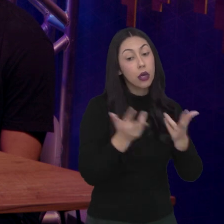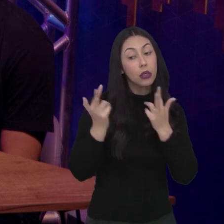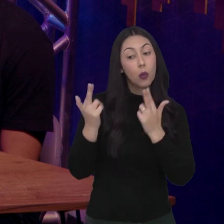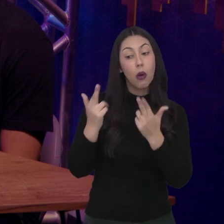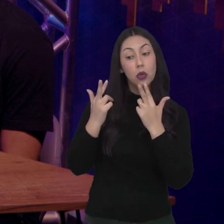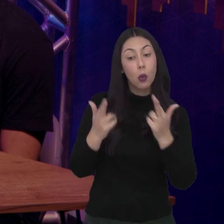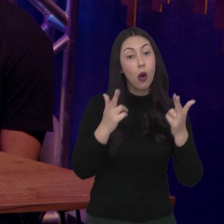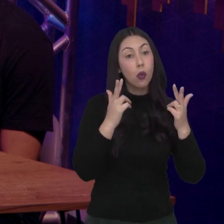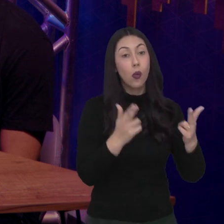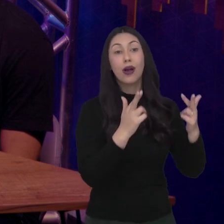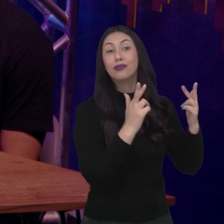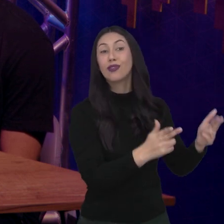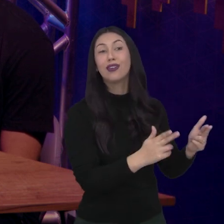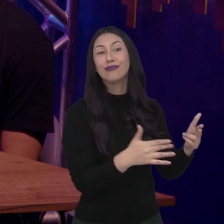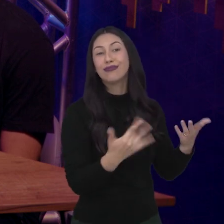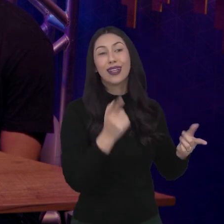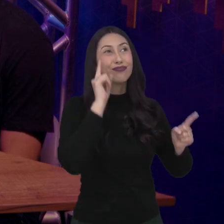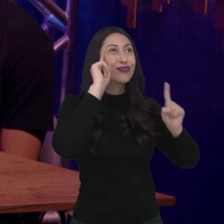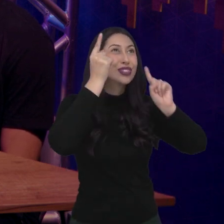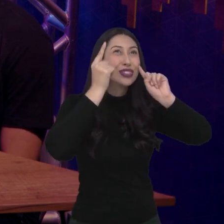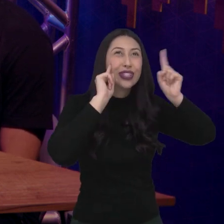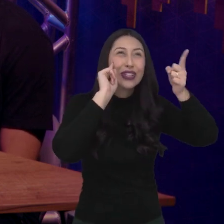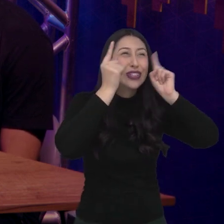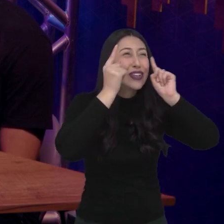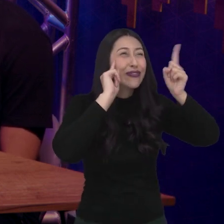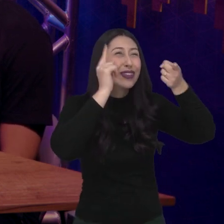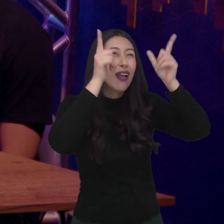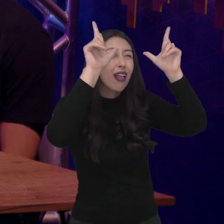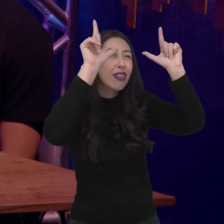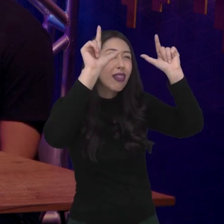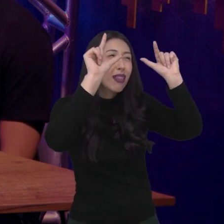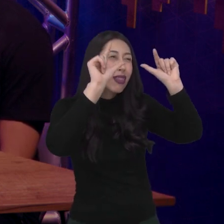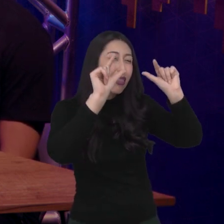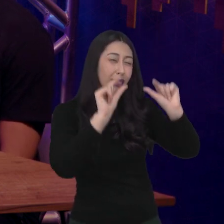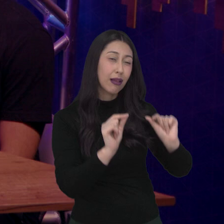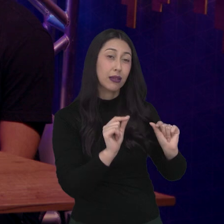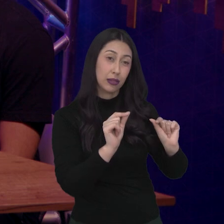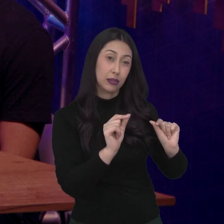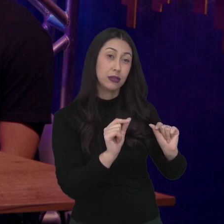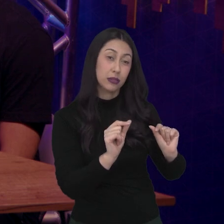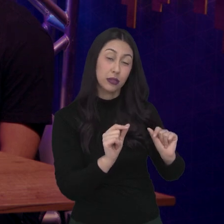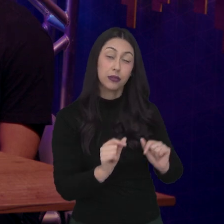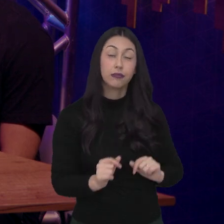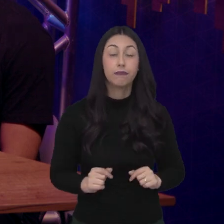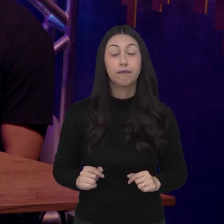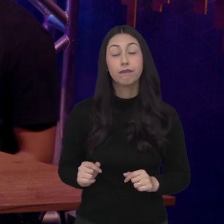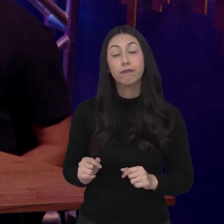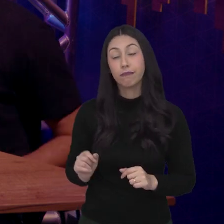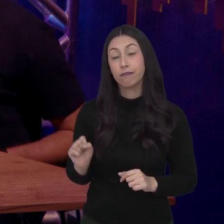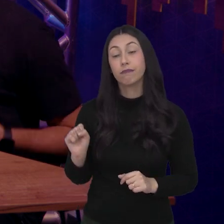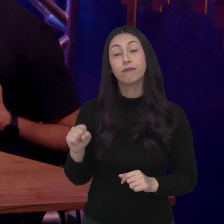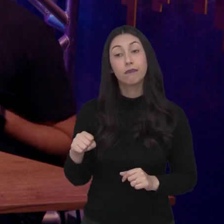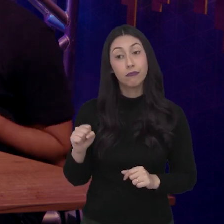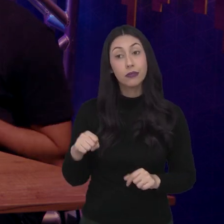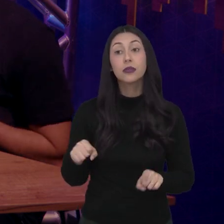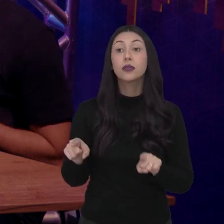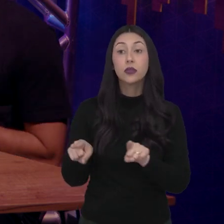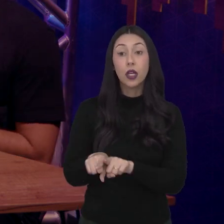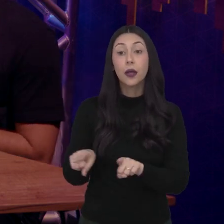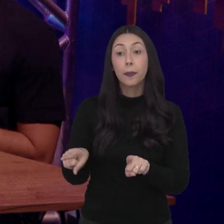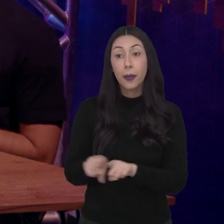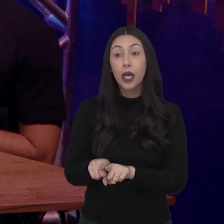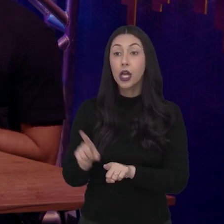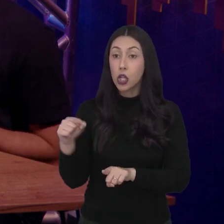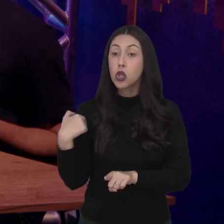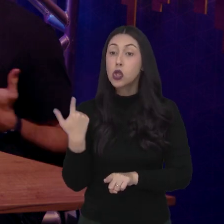fosse a melhor solução. Isso vai podando a gente, né, a nossa criatividade e a nossa imaginação. E a gente